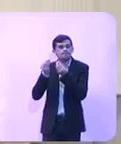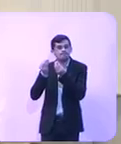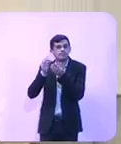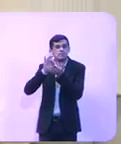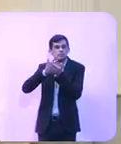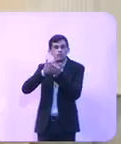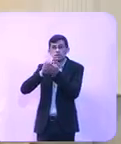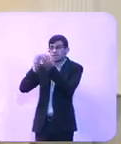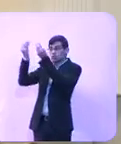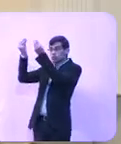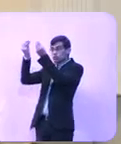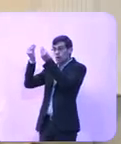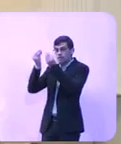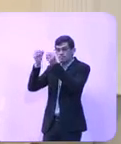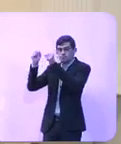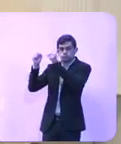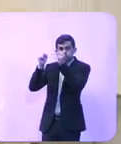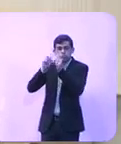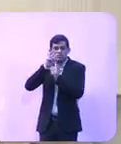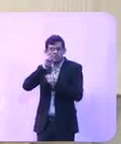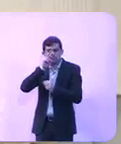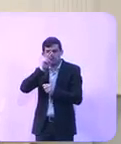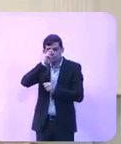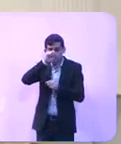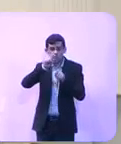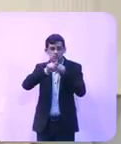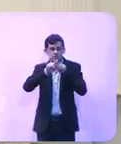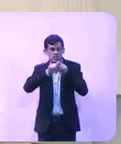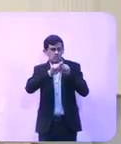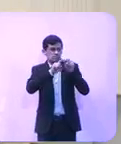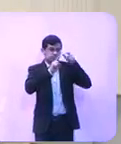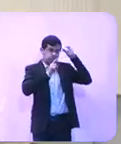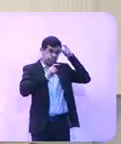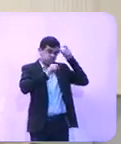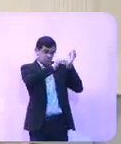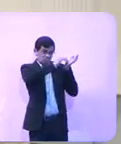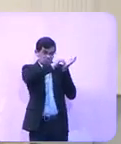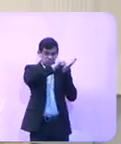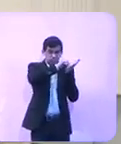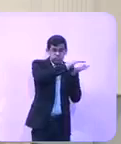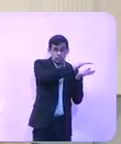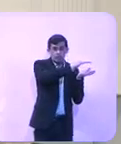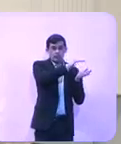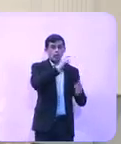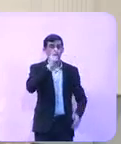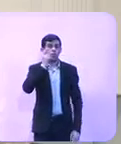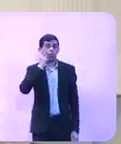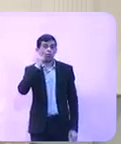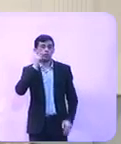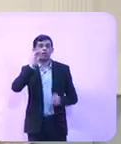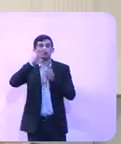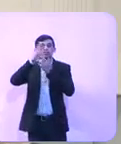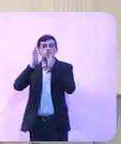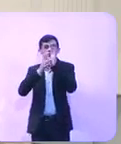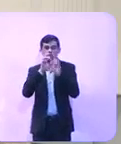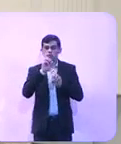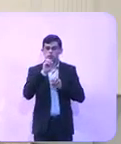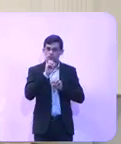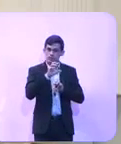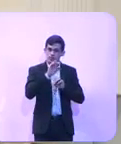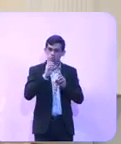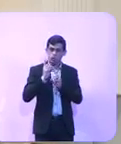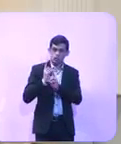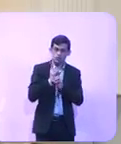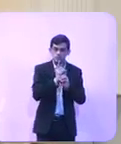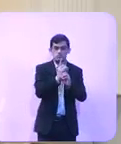sobre nós a autoridade sobre essas forças do mal. Veja só o que Jesus ensinou